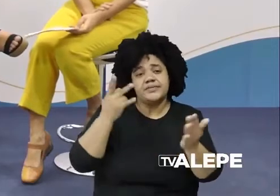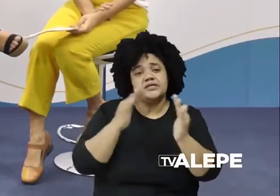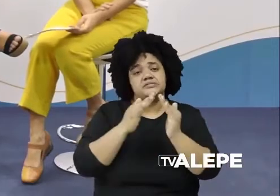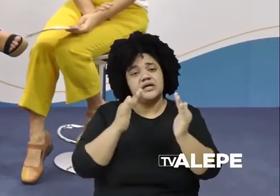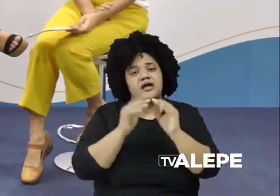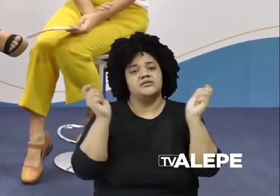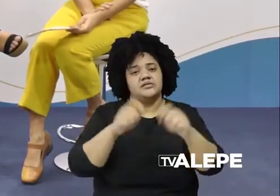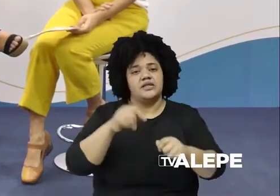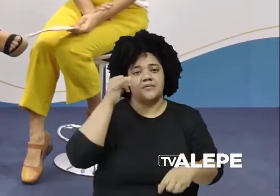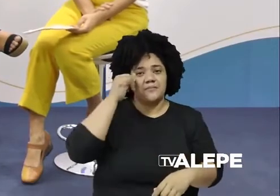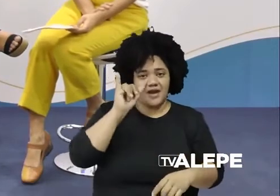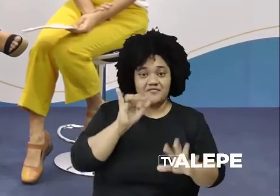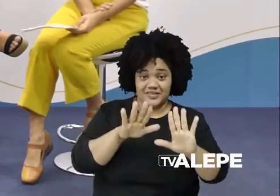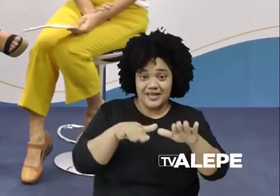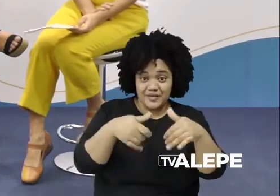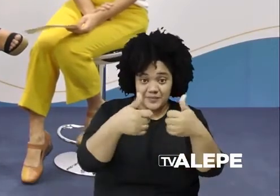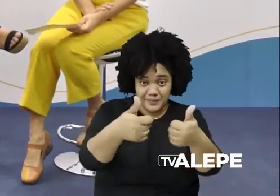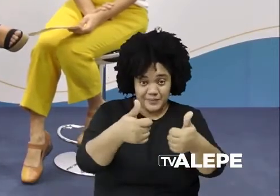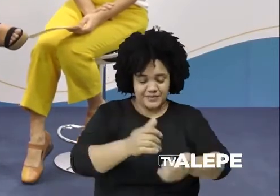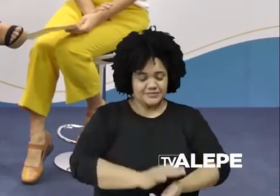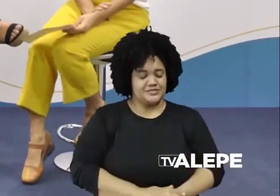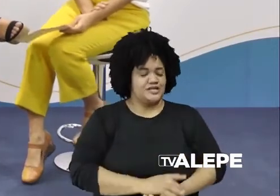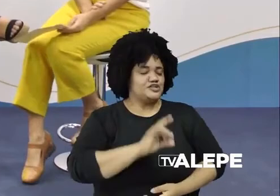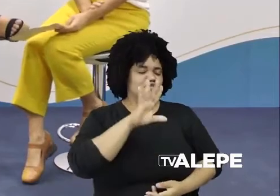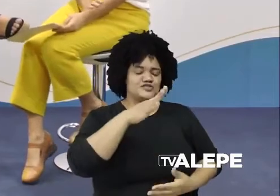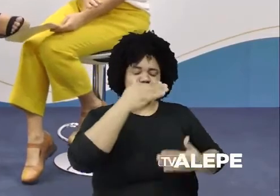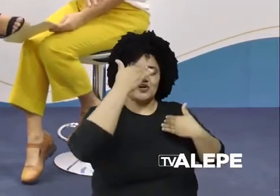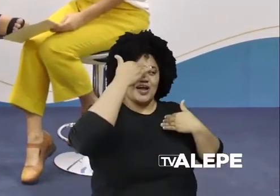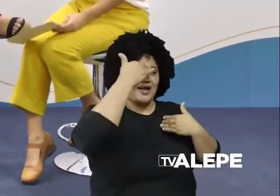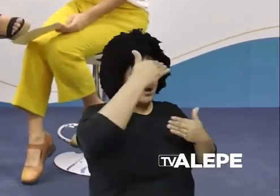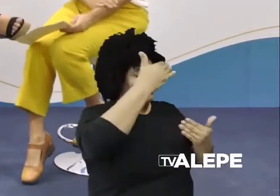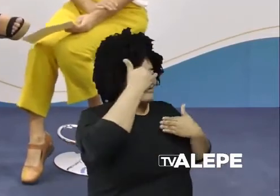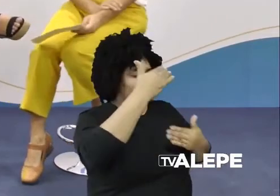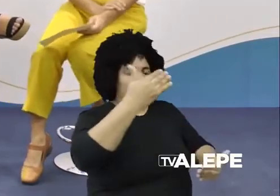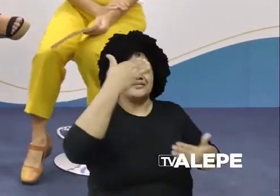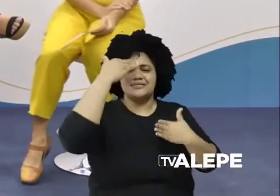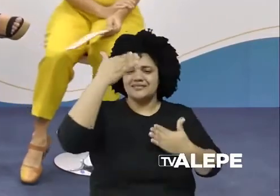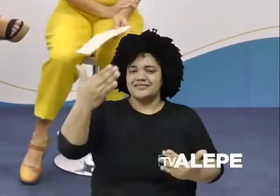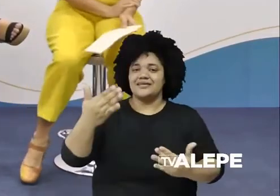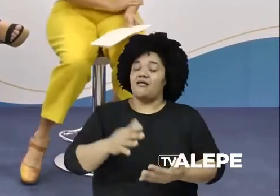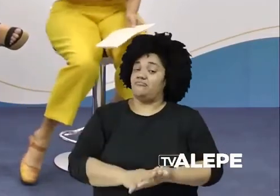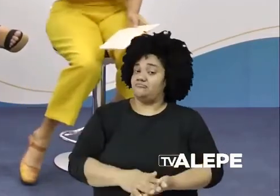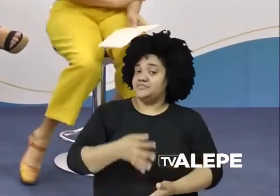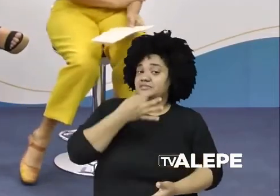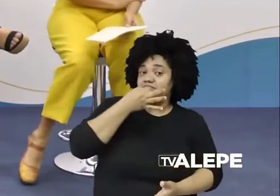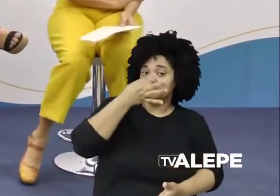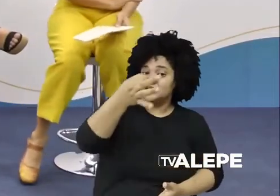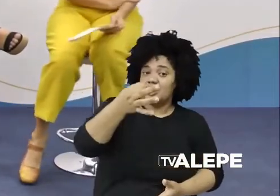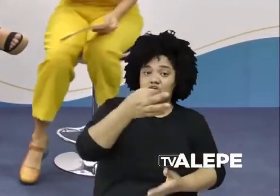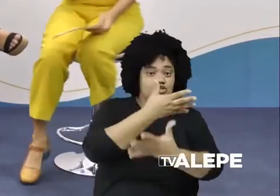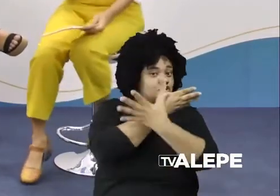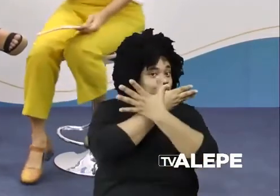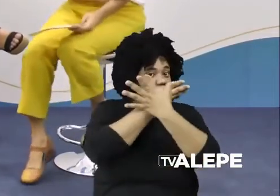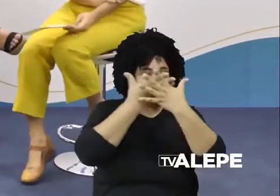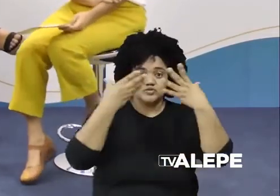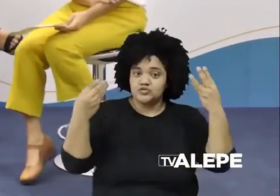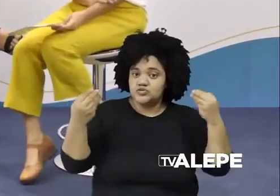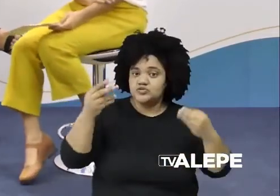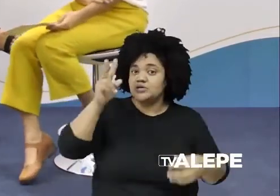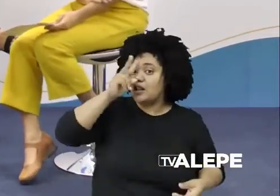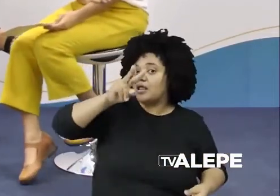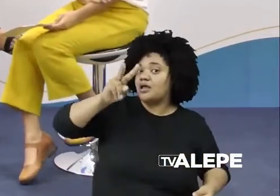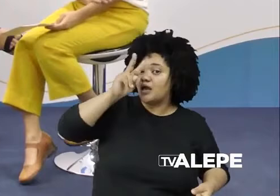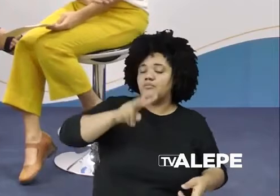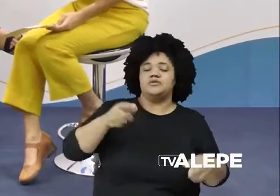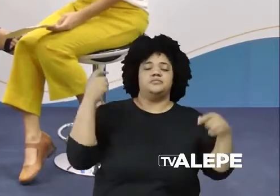e que a gente pode prevenir, tá bom? Então, a gente só tem a agradecer. E fica a dica, não esqueçam